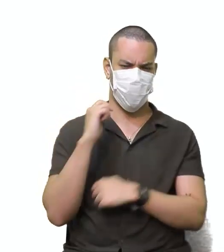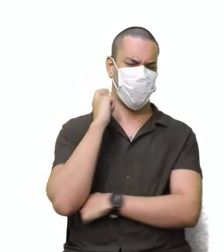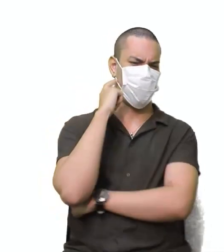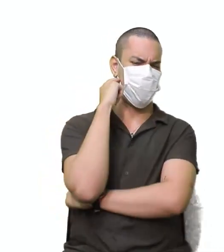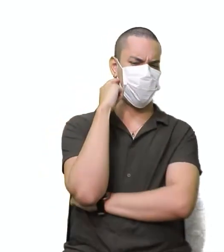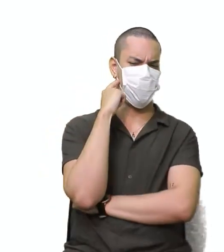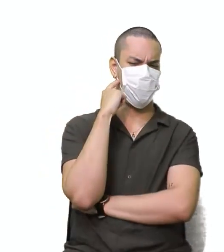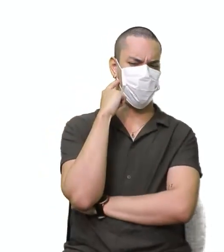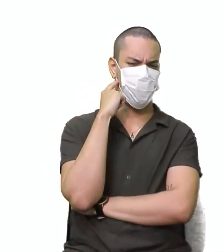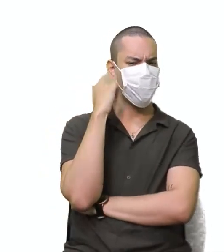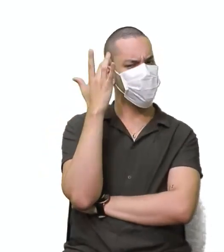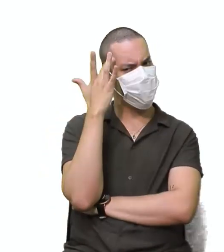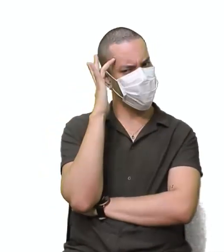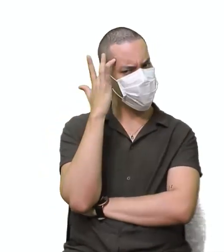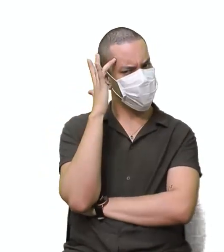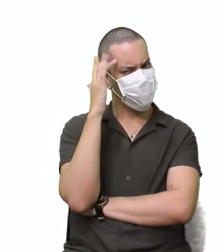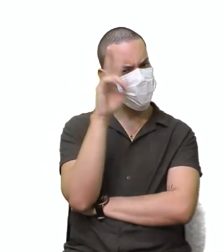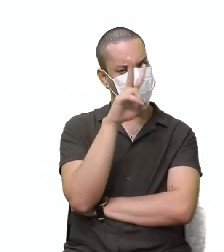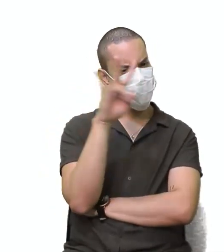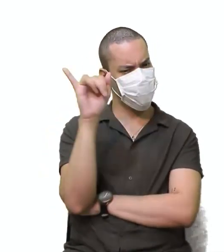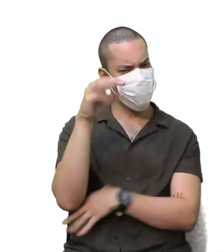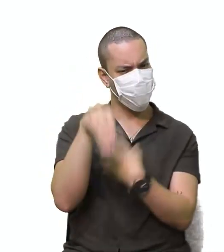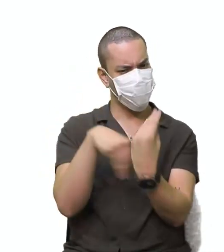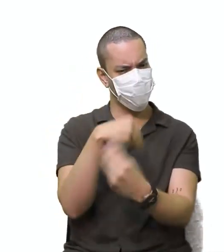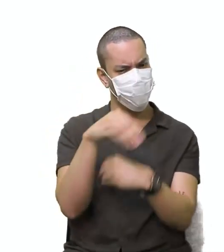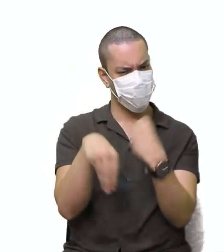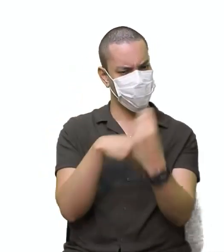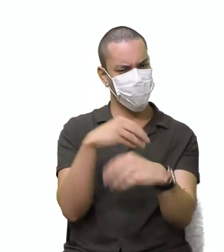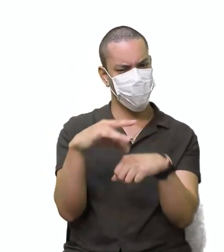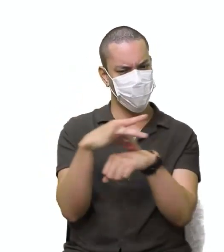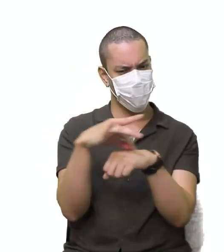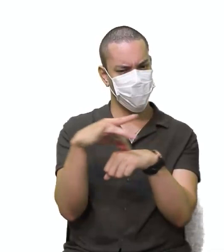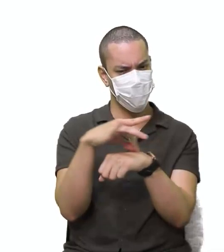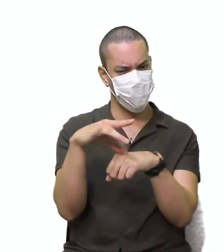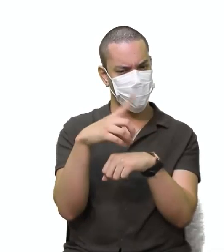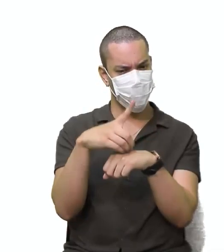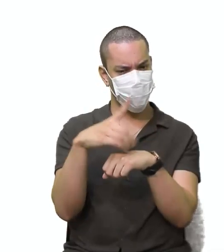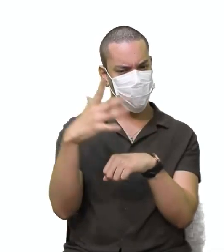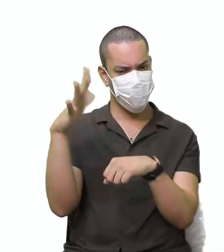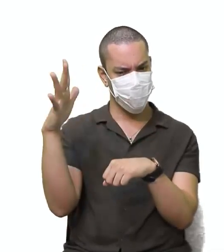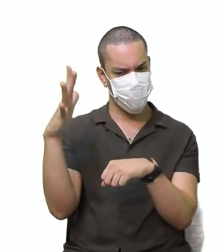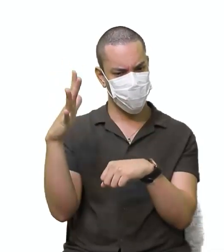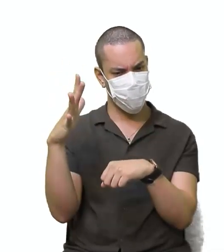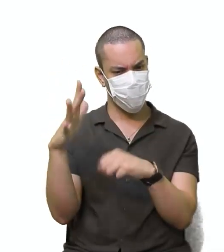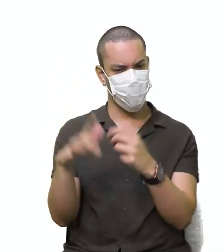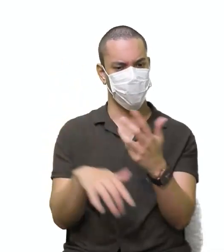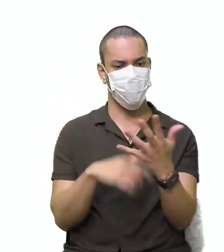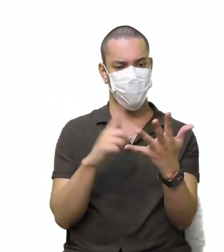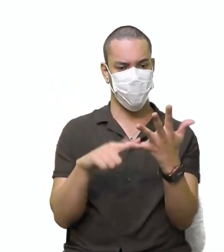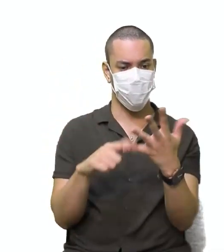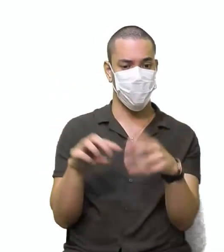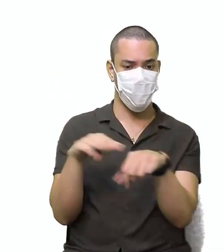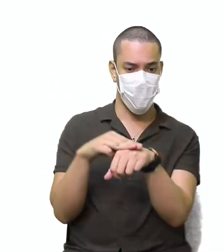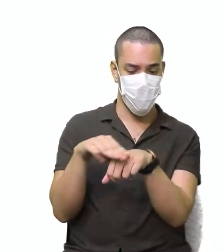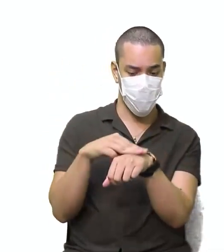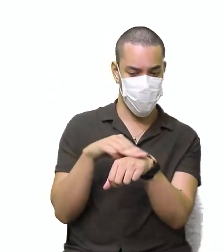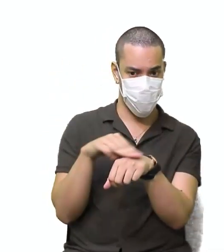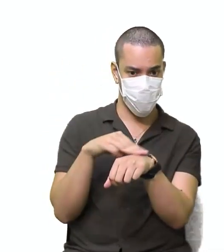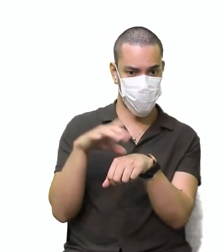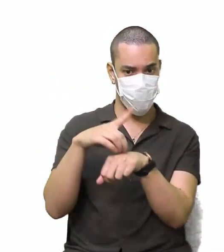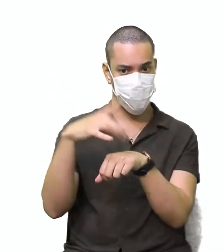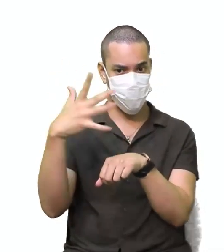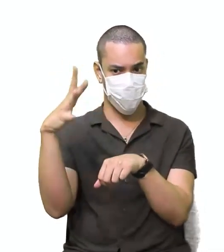acho que vai ser preto e dourado, tem mais né? uma opção, não tem, professor? Tem, prof. Ah, tá. marrom com dourado,